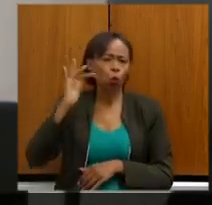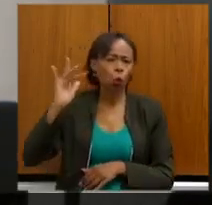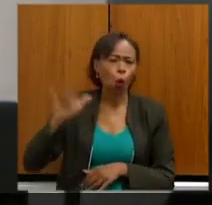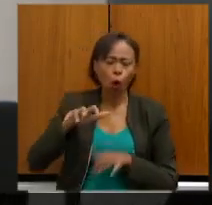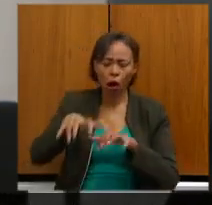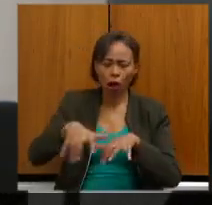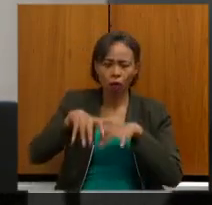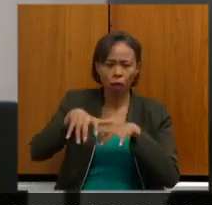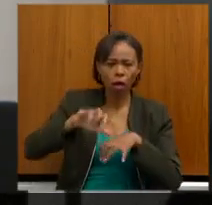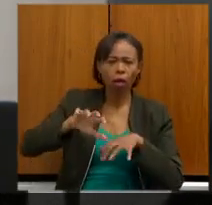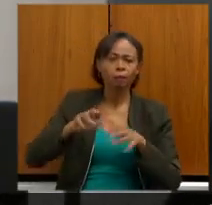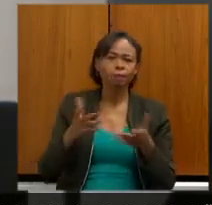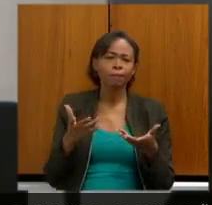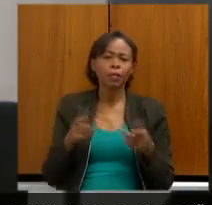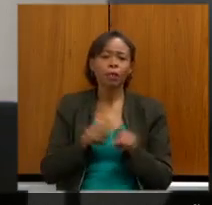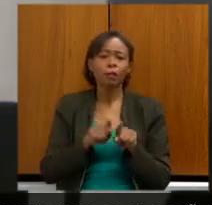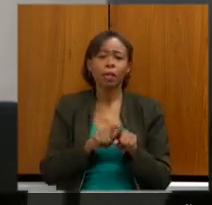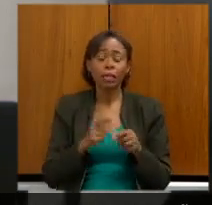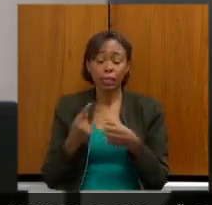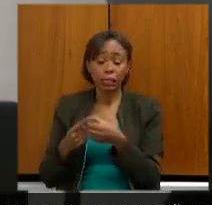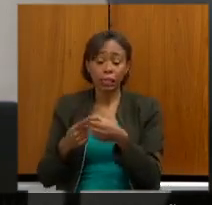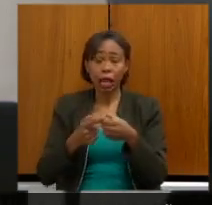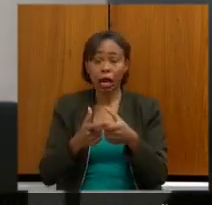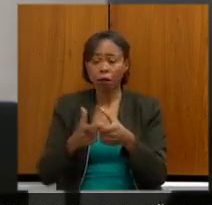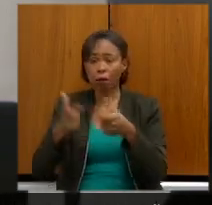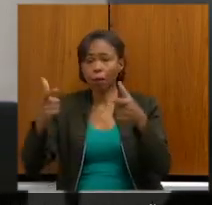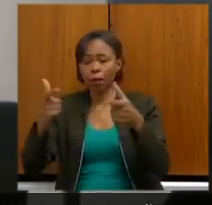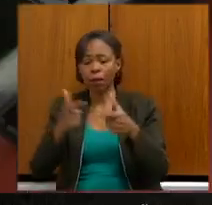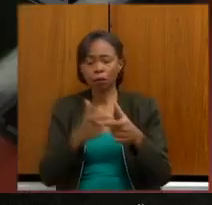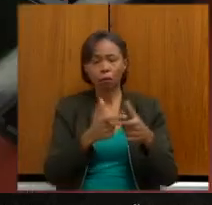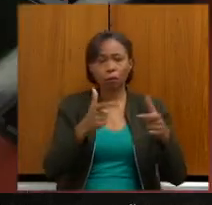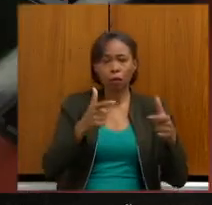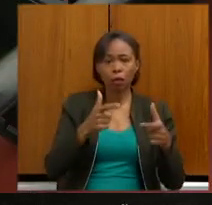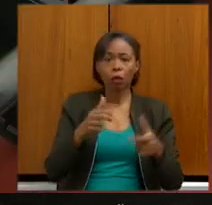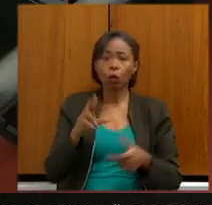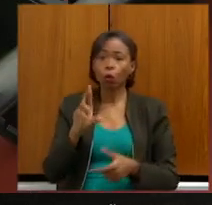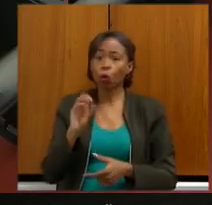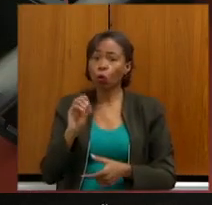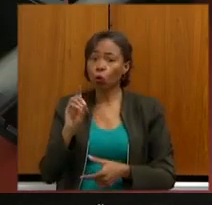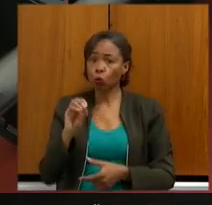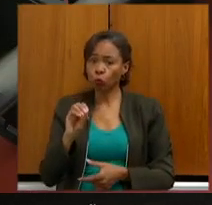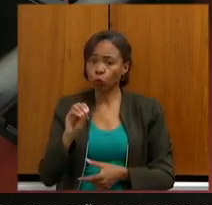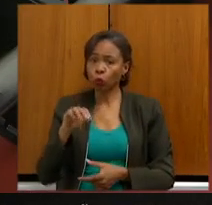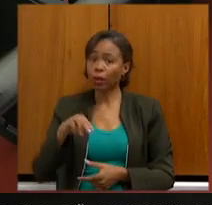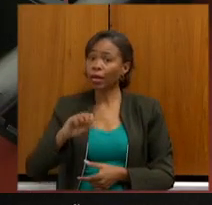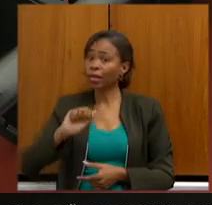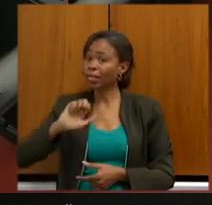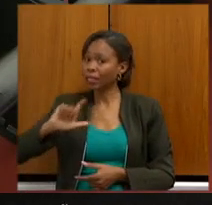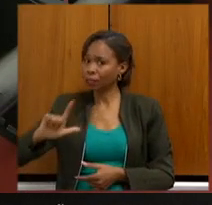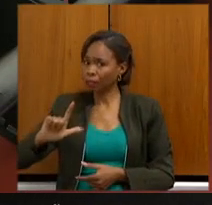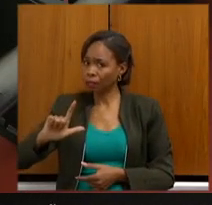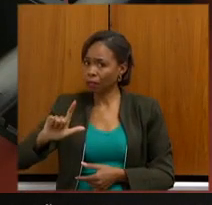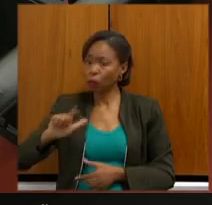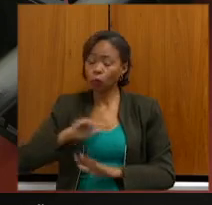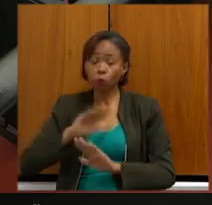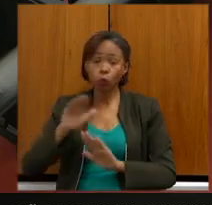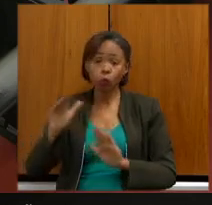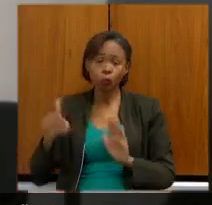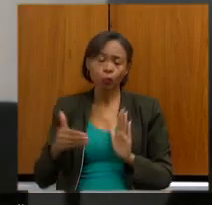de cidades o Rodoanel tudo isso é